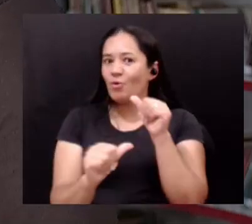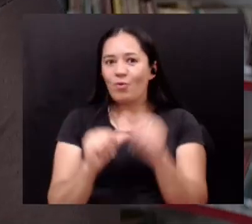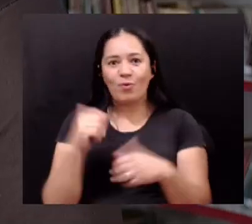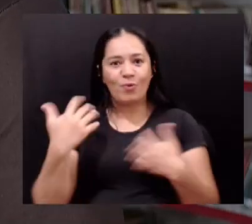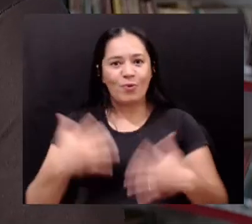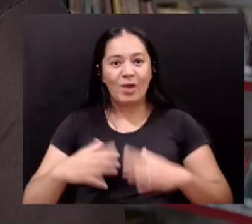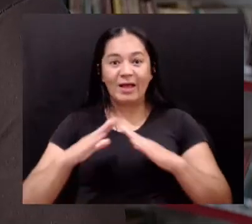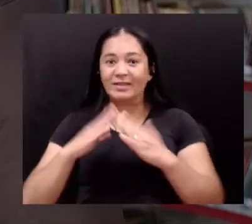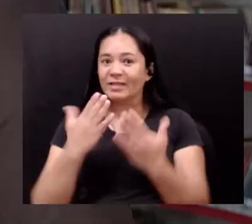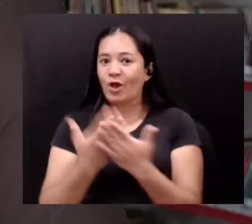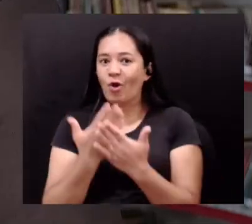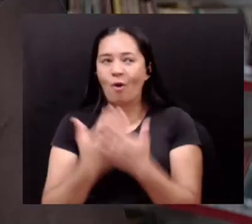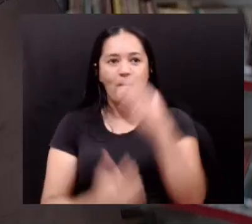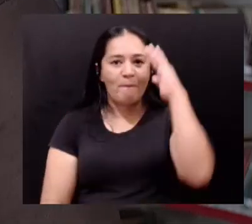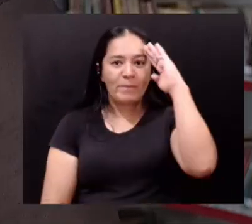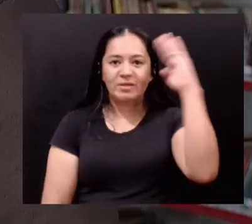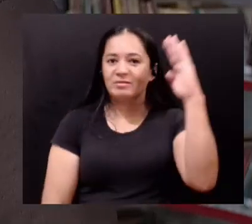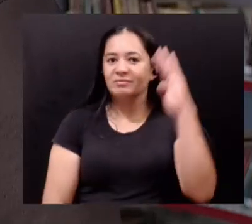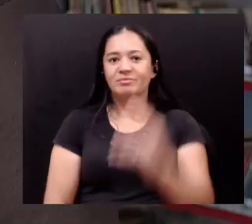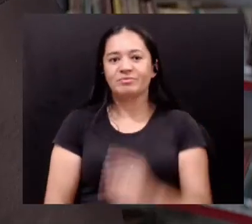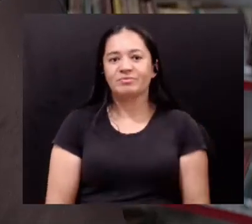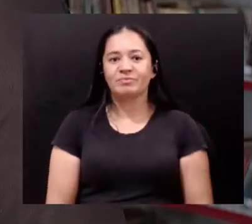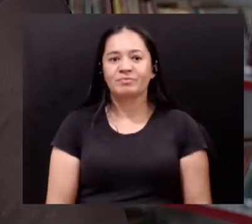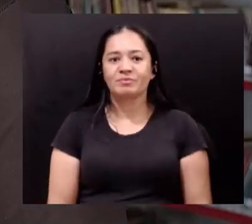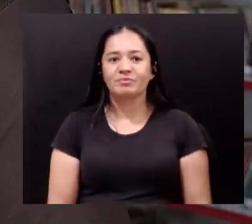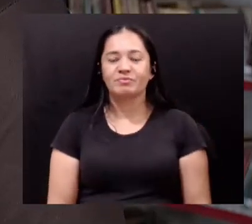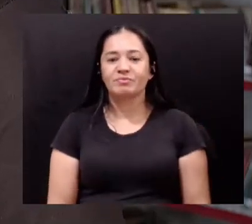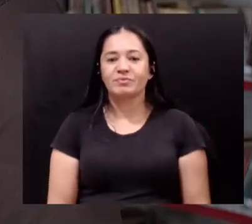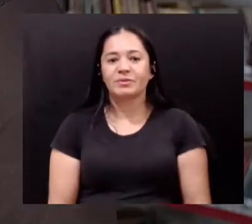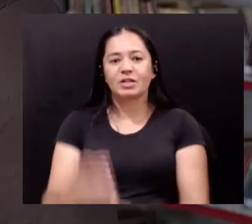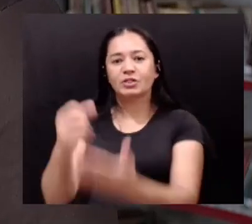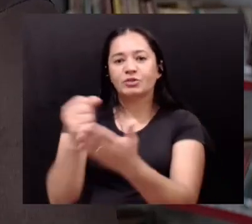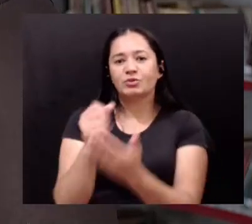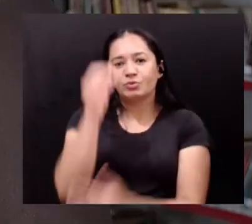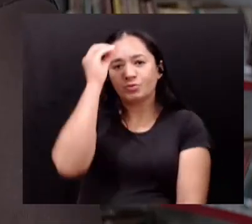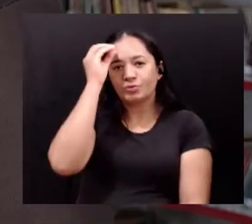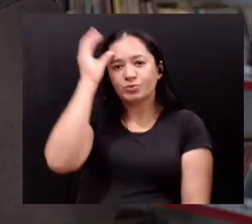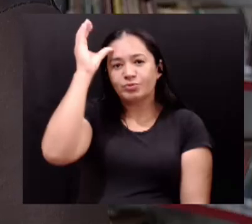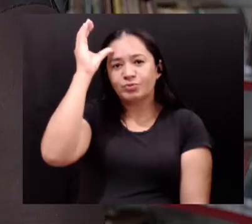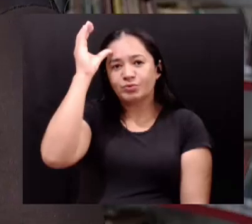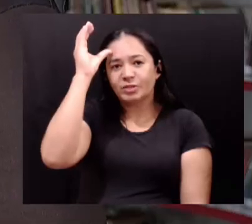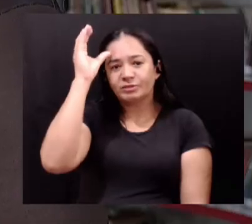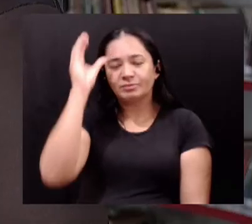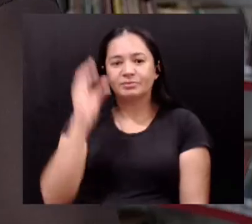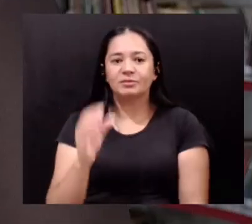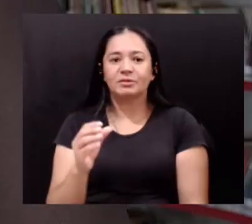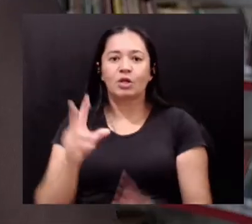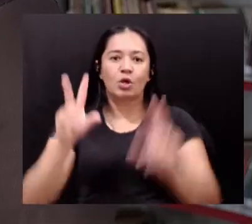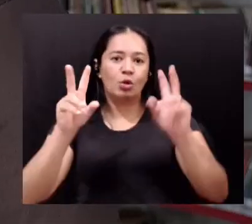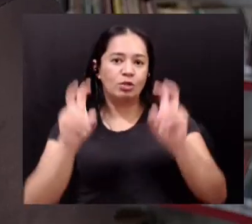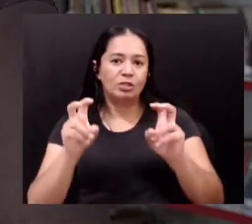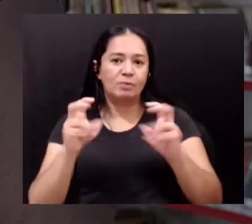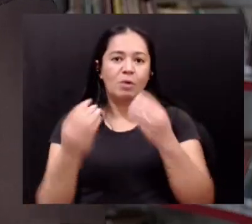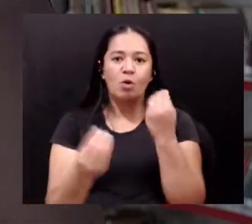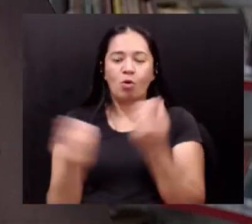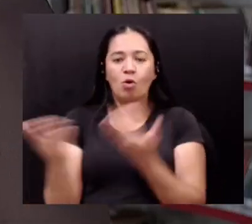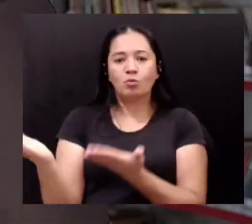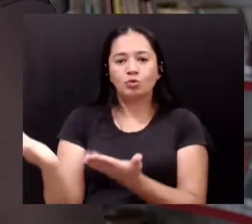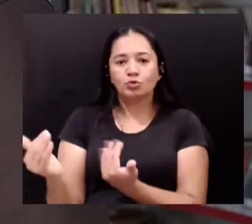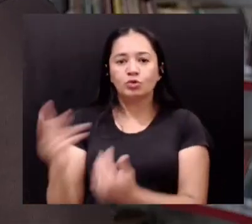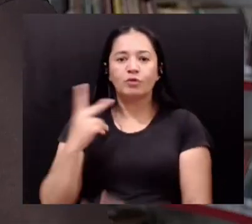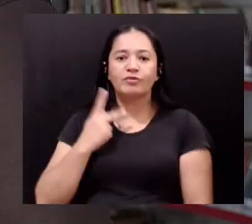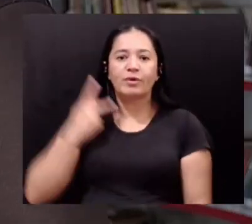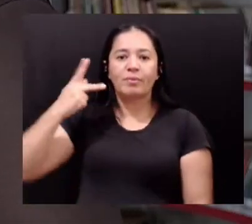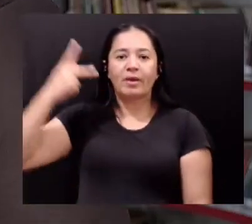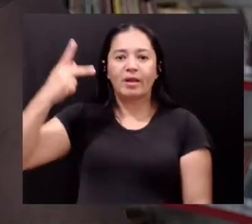principalmente. Trouxe muito conhecimento, não só sobre o que é ser um jovem parlamentar, mas também sobre